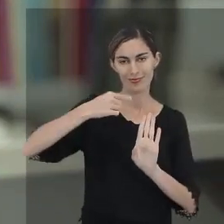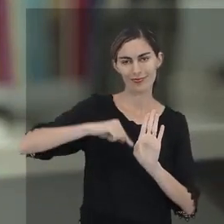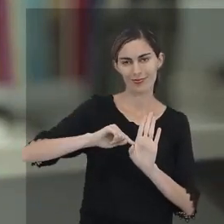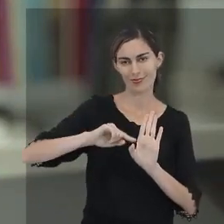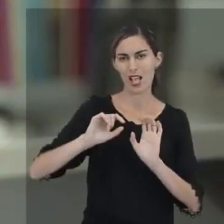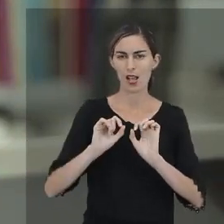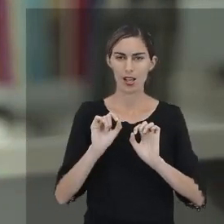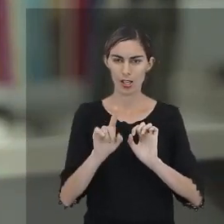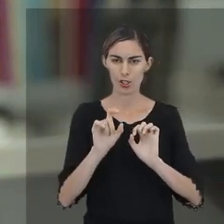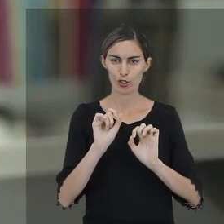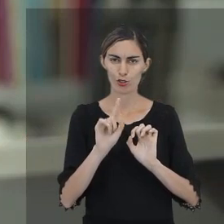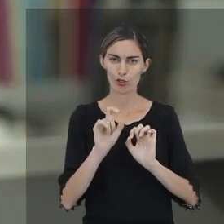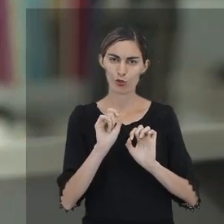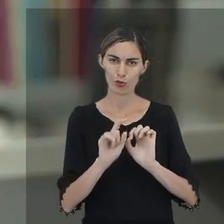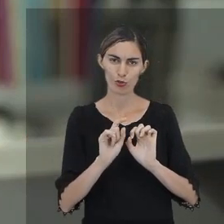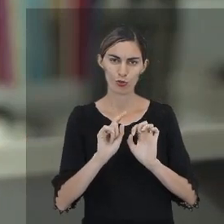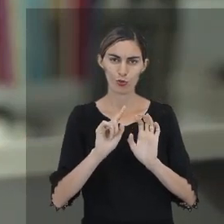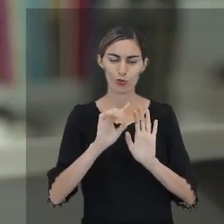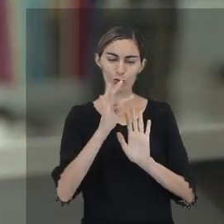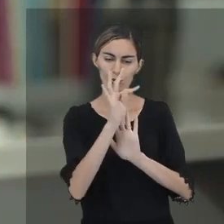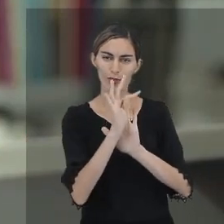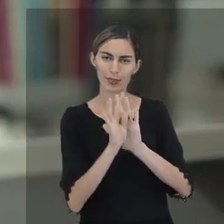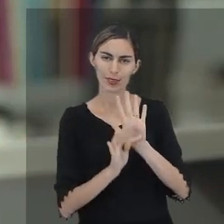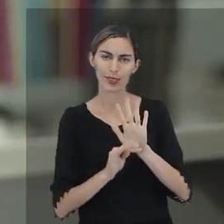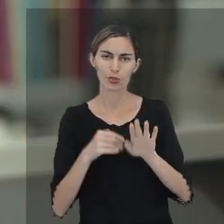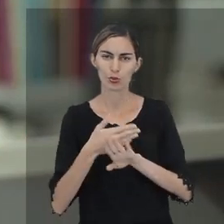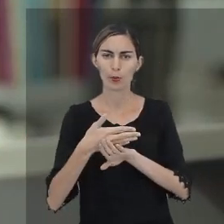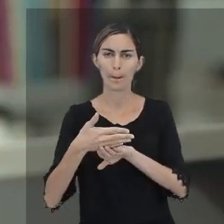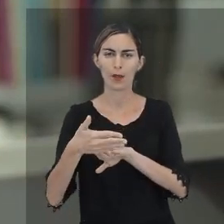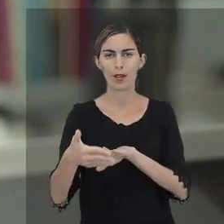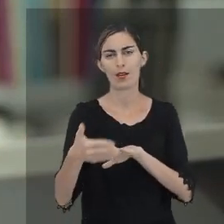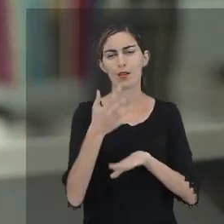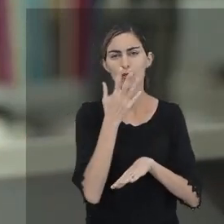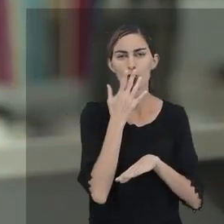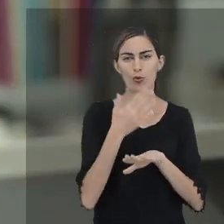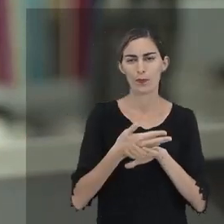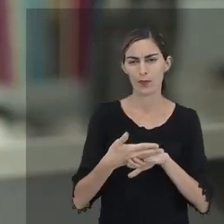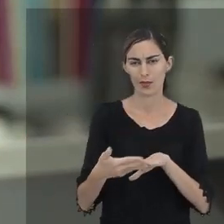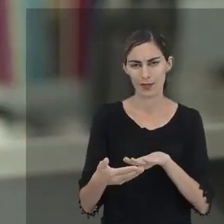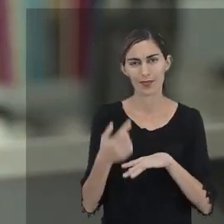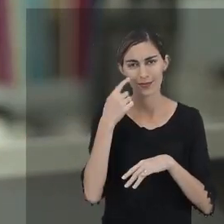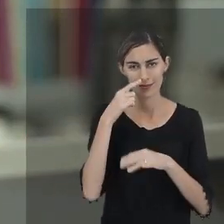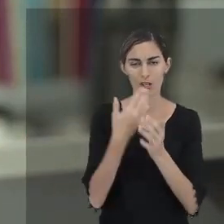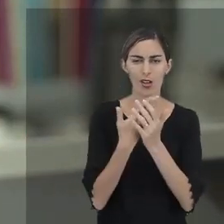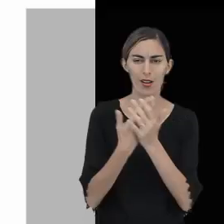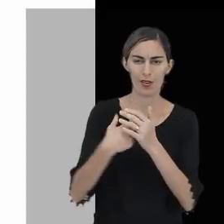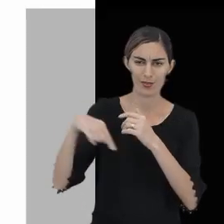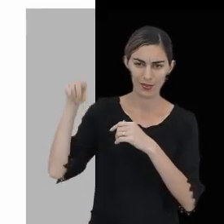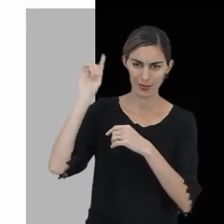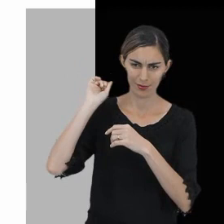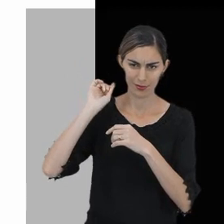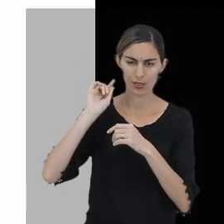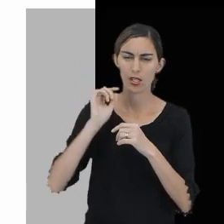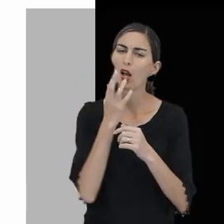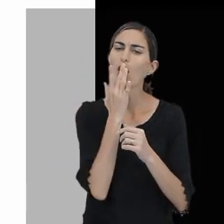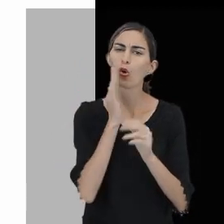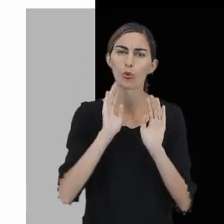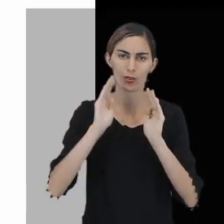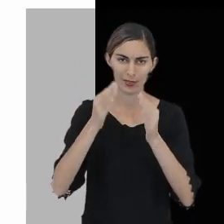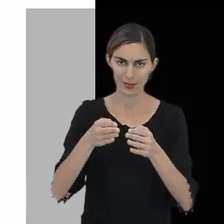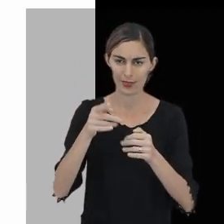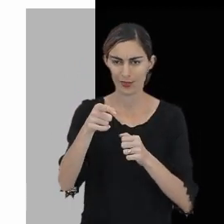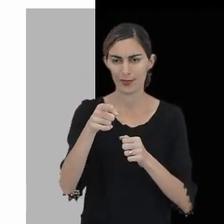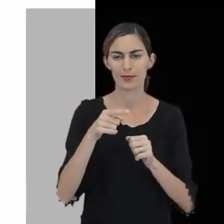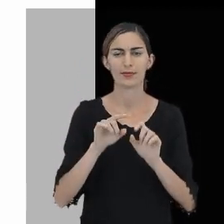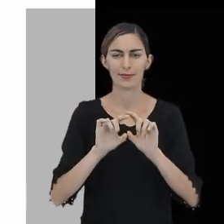e uma compra o texto então se a gente juntar também com um card preliminar o anterior em vez de colocar o direto a cni